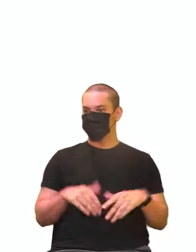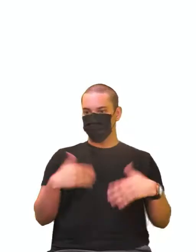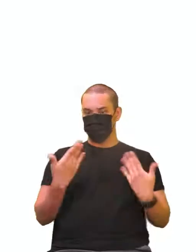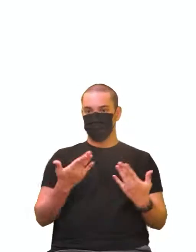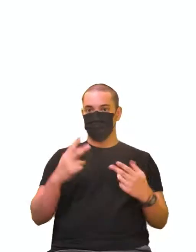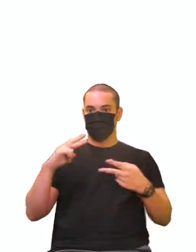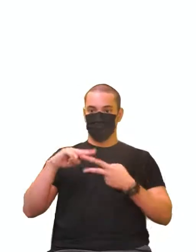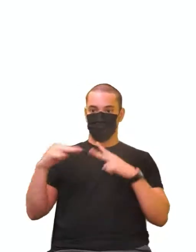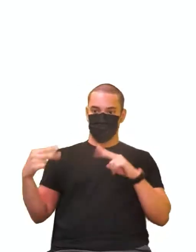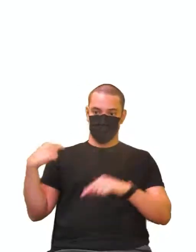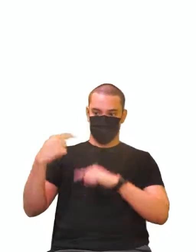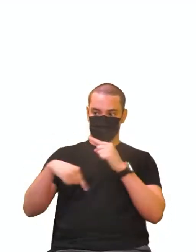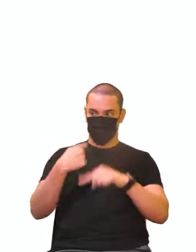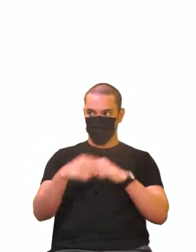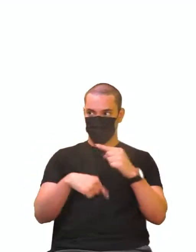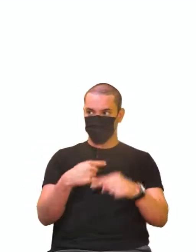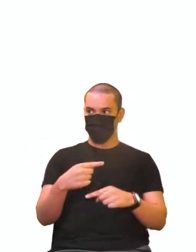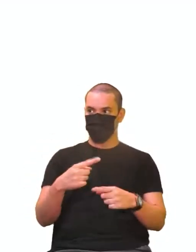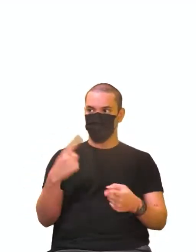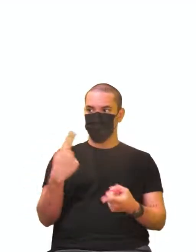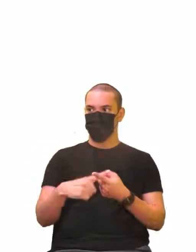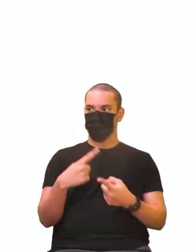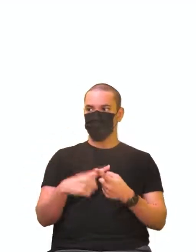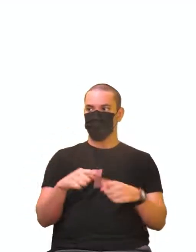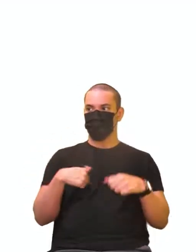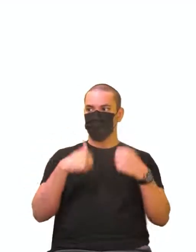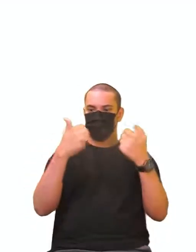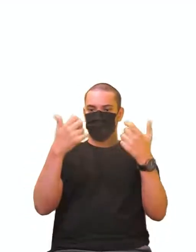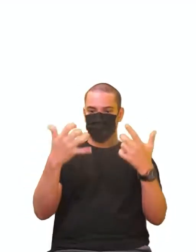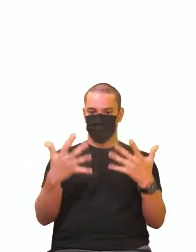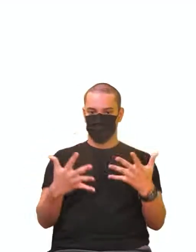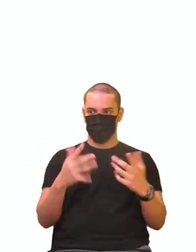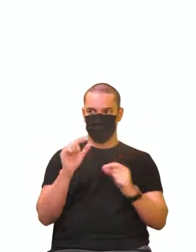Dessas heranças, tá? Então, vamos lá.